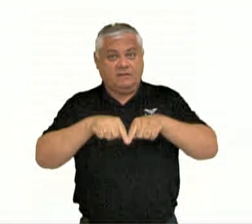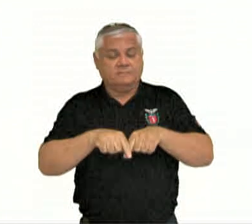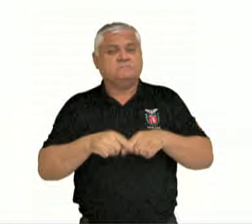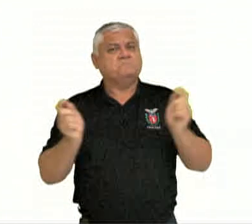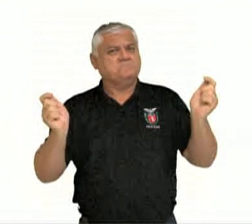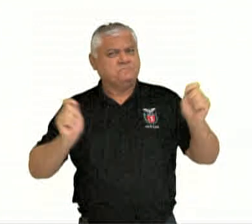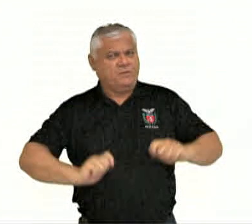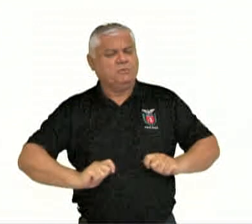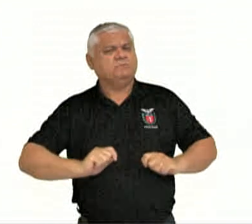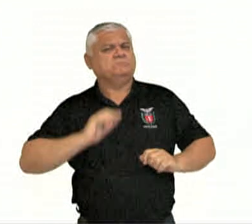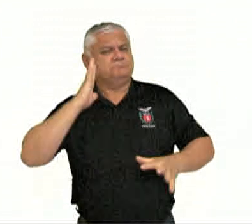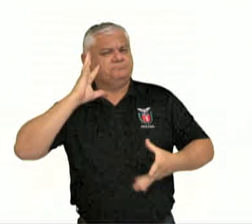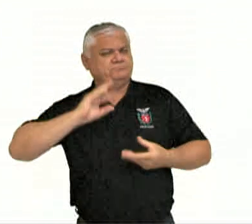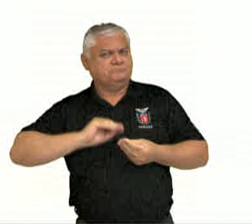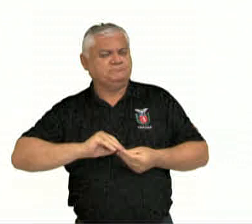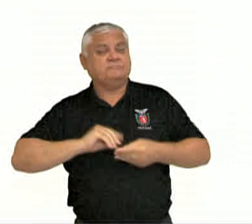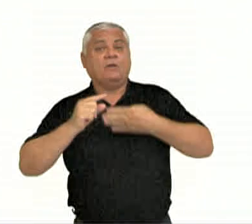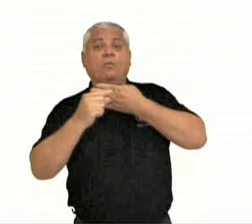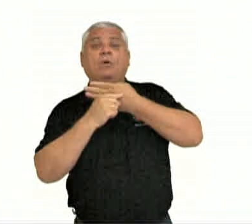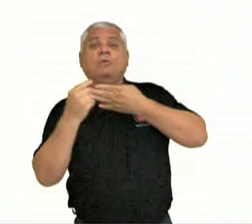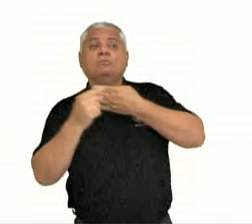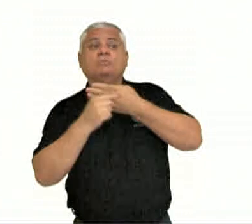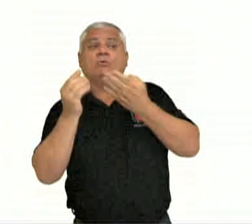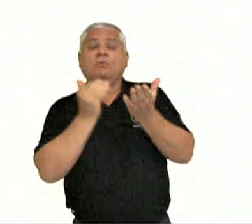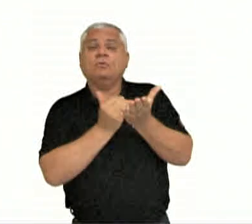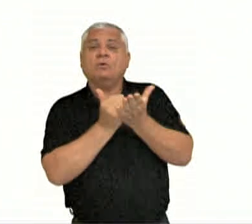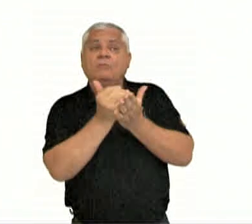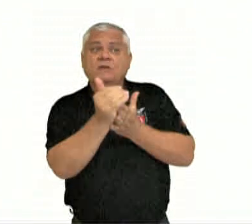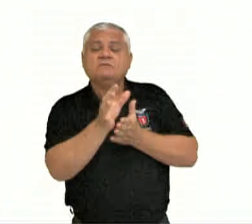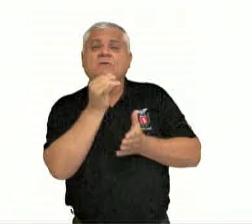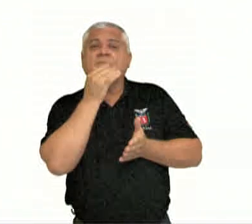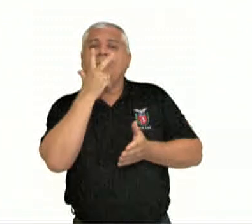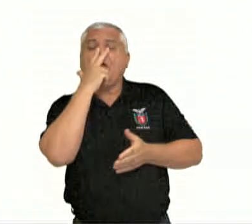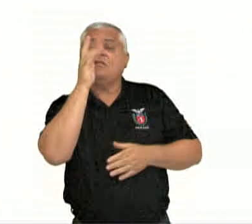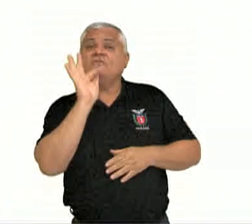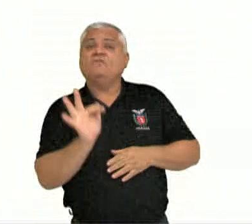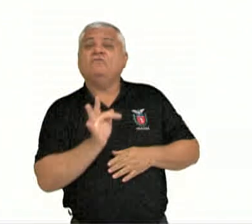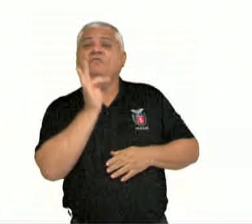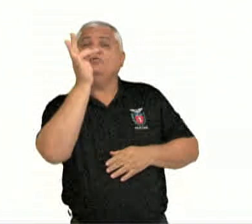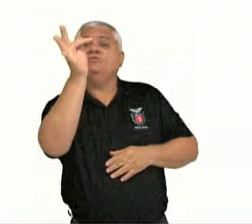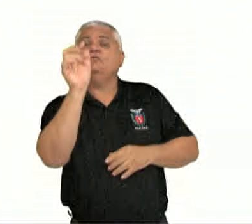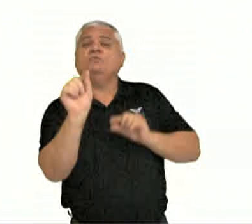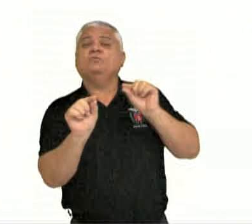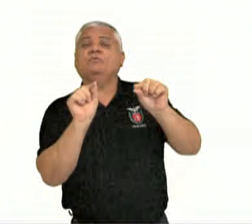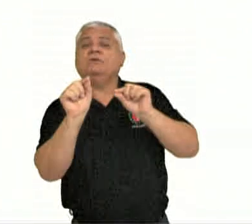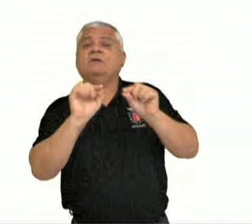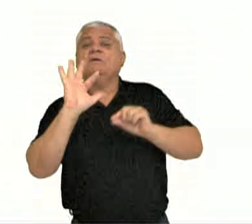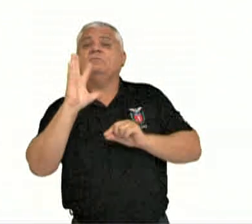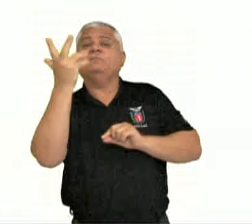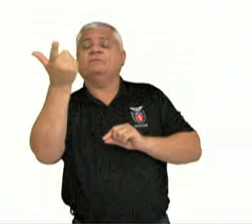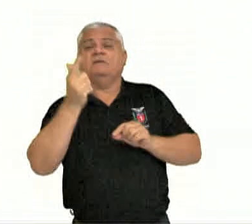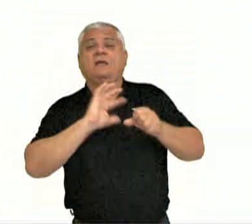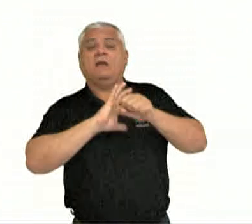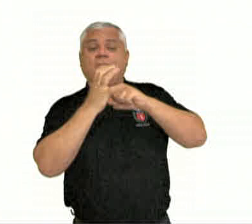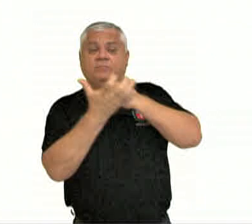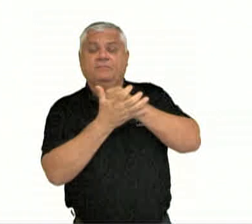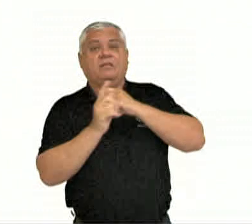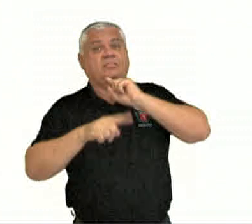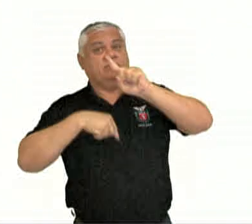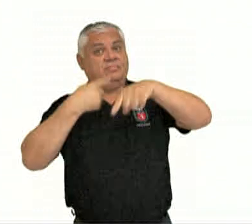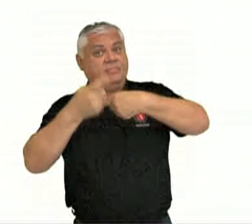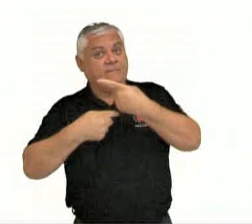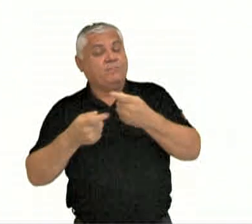possível compreender que o autor iniciou o texto com uma previsão a respeito do pós-pandemia. Então, é